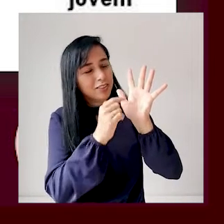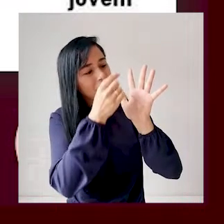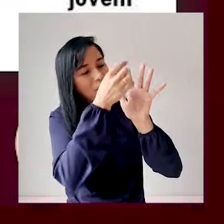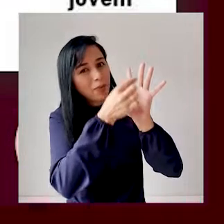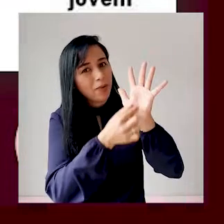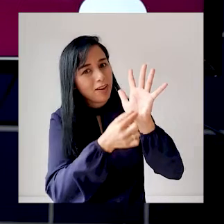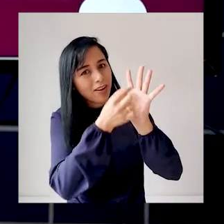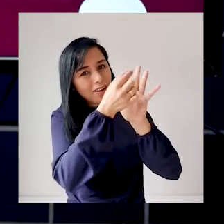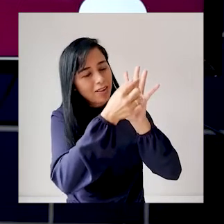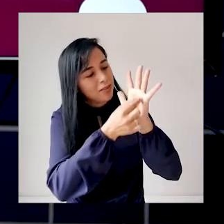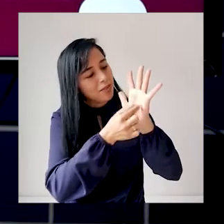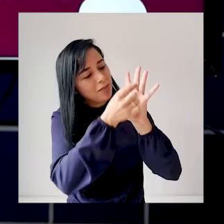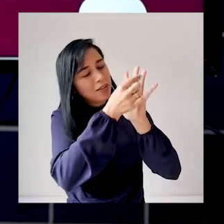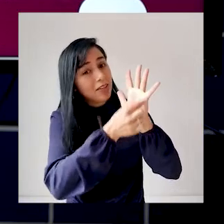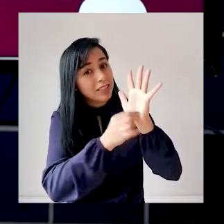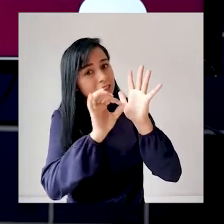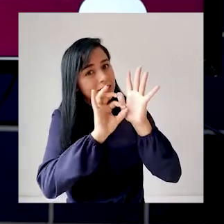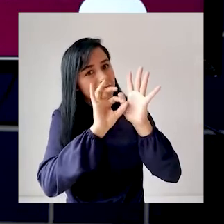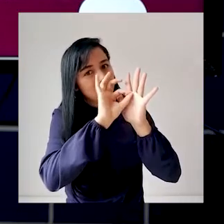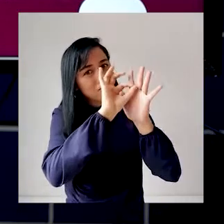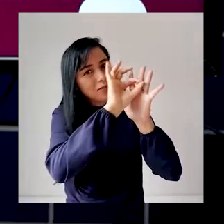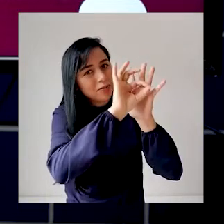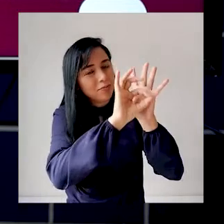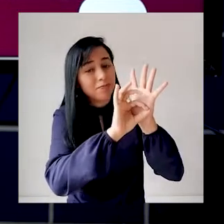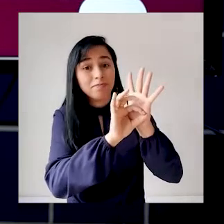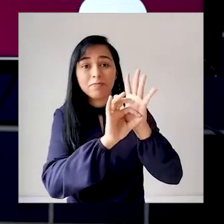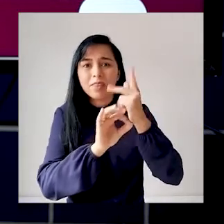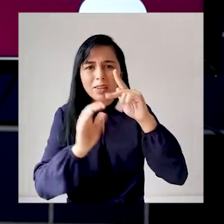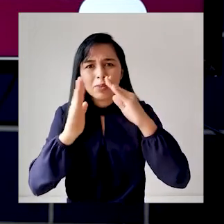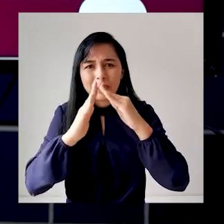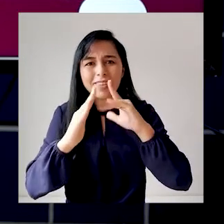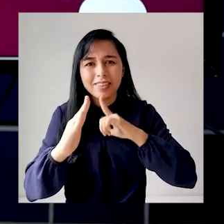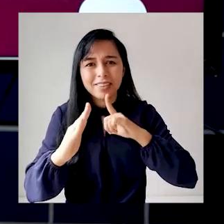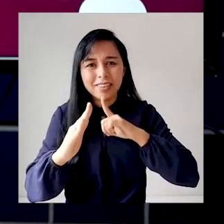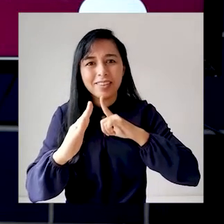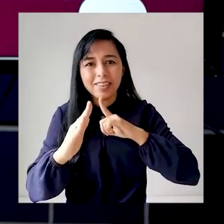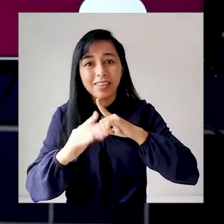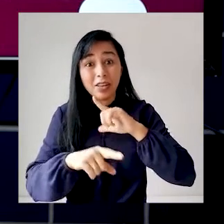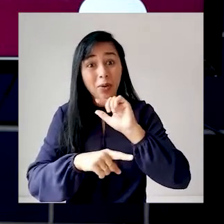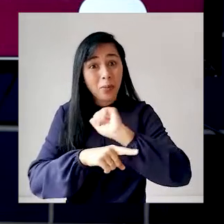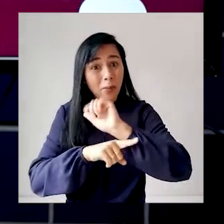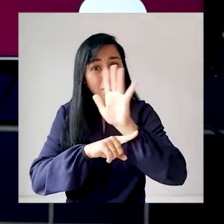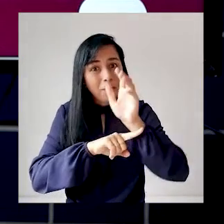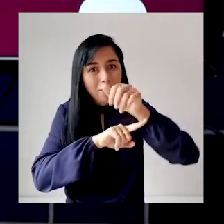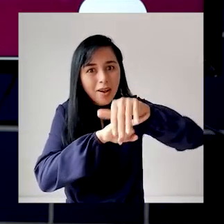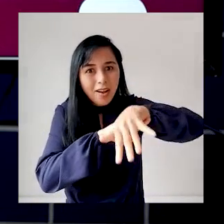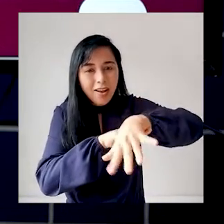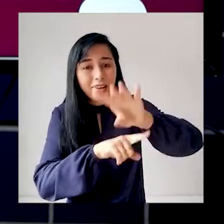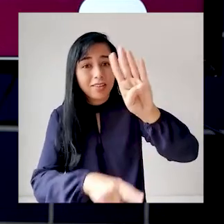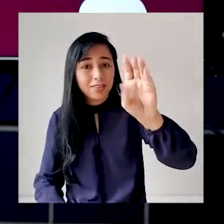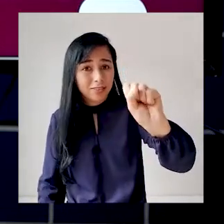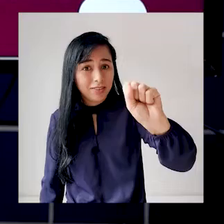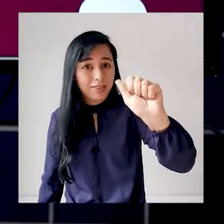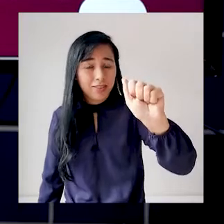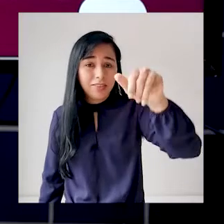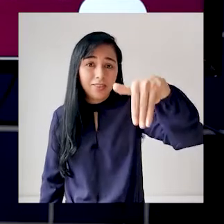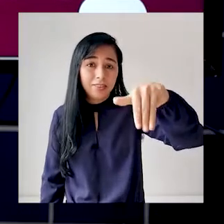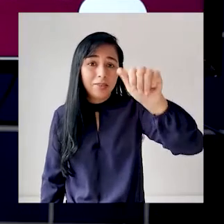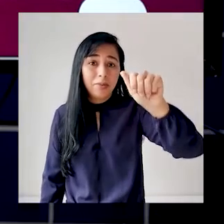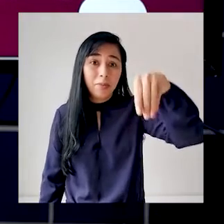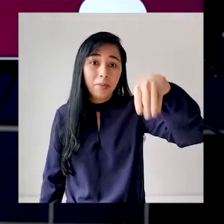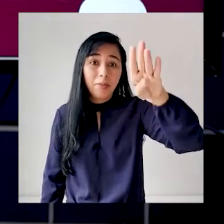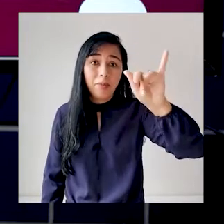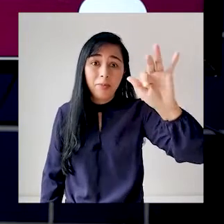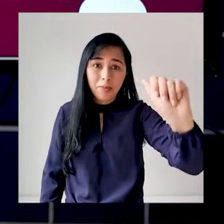da folha. Se você tiver uma samambaia em casa, pode olhar por baixo da folha, que podem